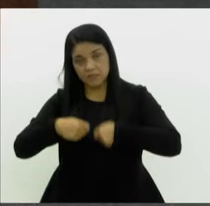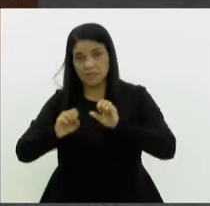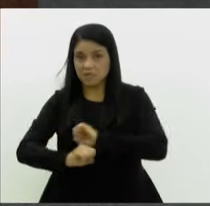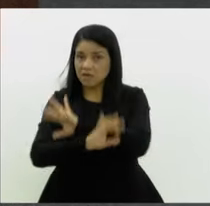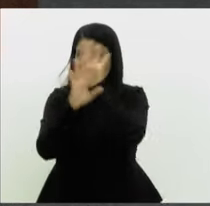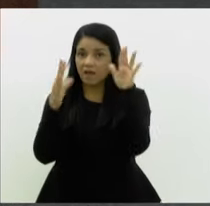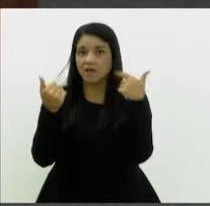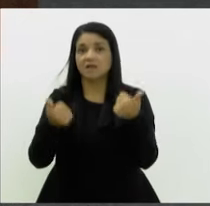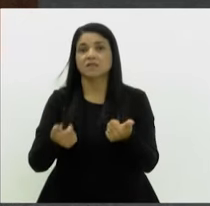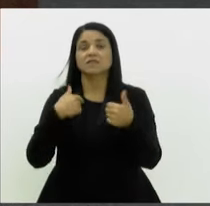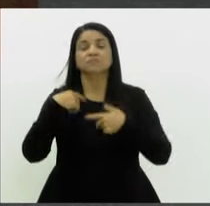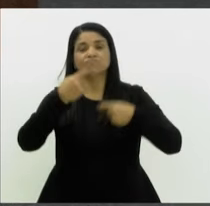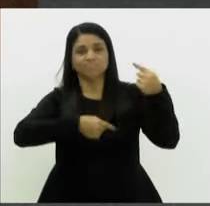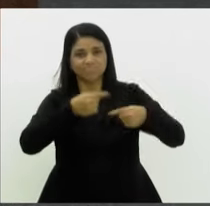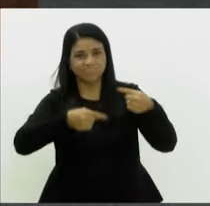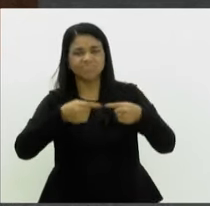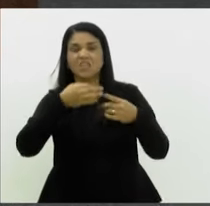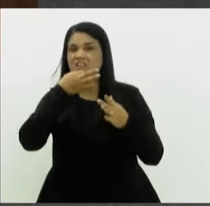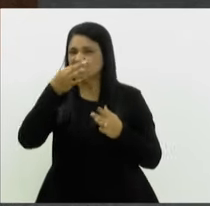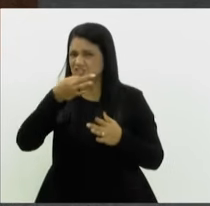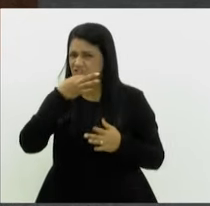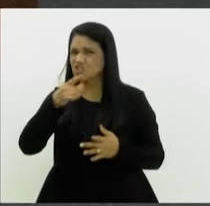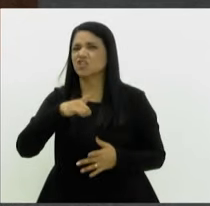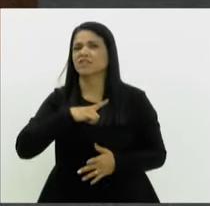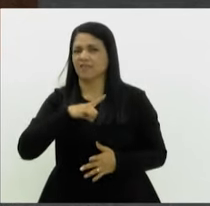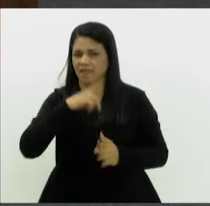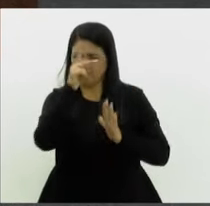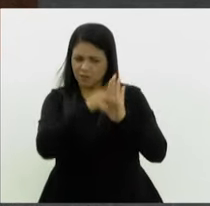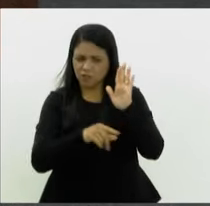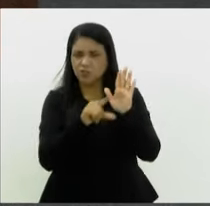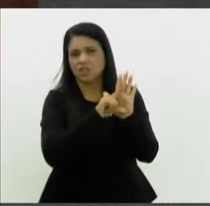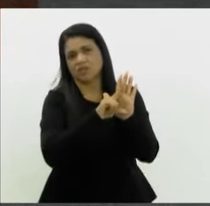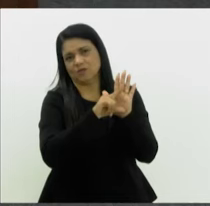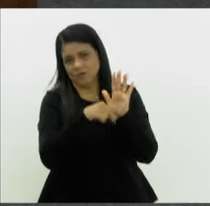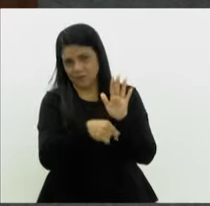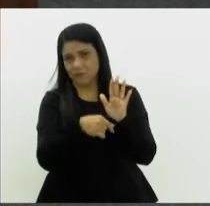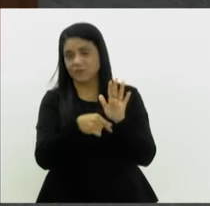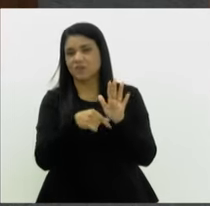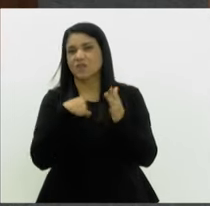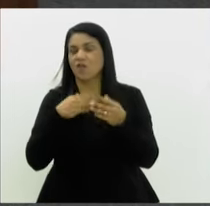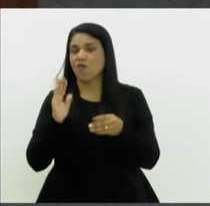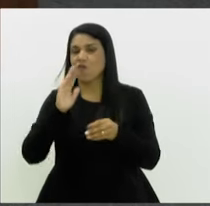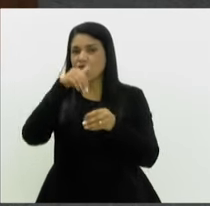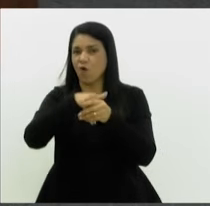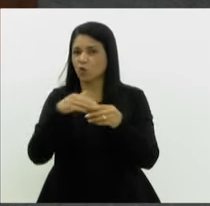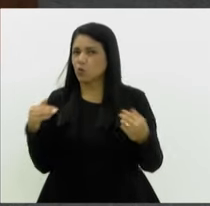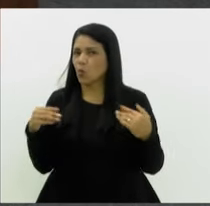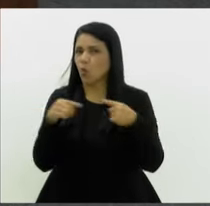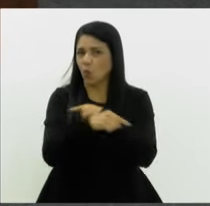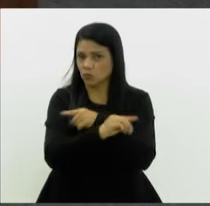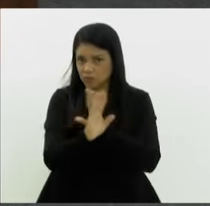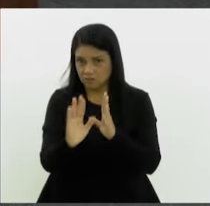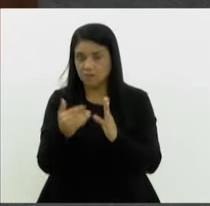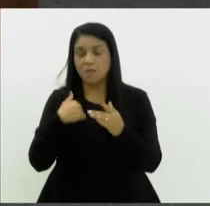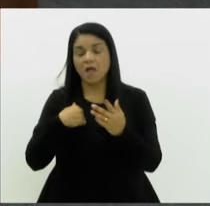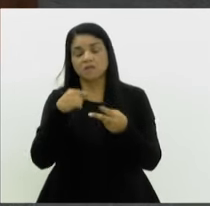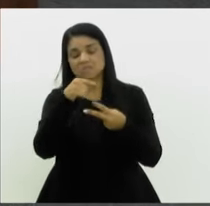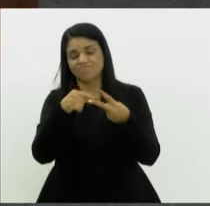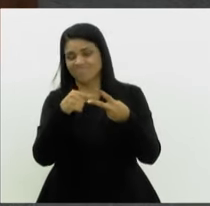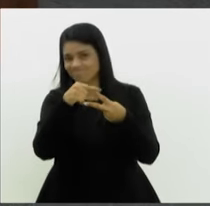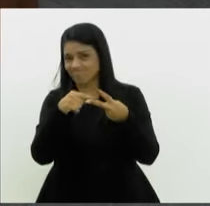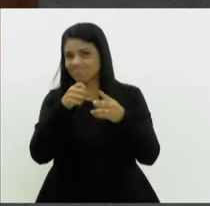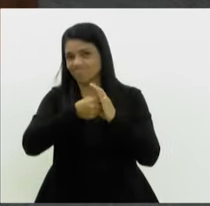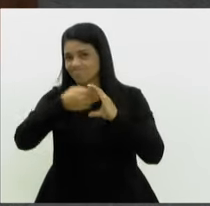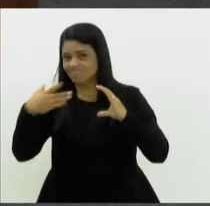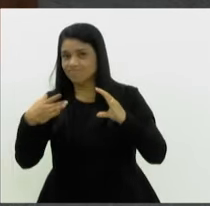o projeto, tenho muitas críticas a esse projeto, devo, inclusive, votar contrário a ele, mas esses dois aspectos em especial, a figura